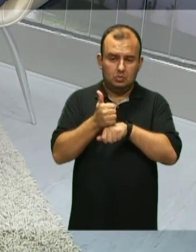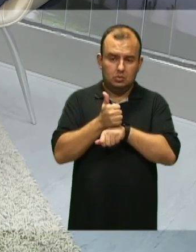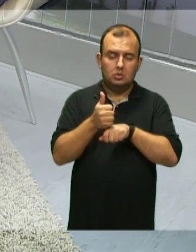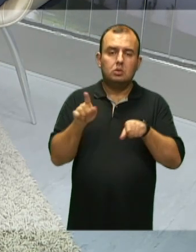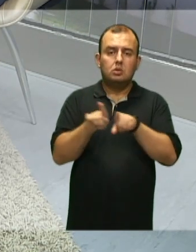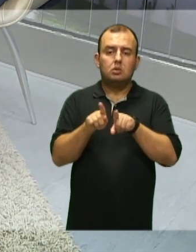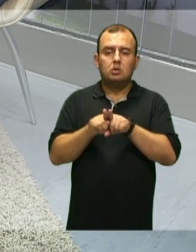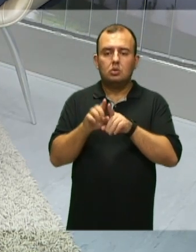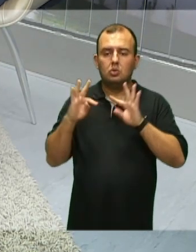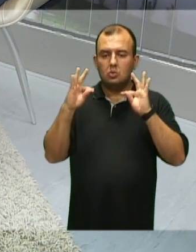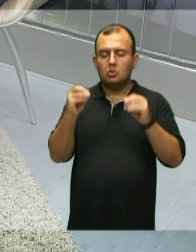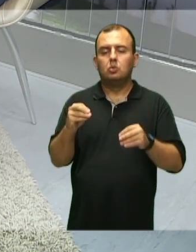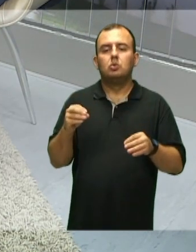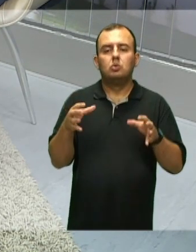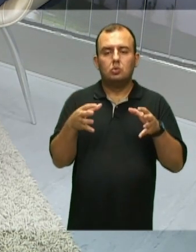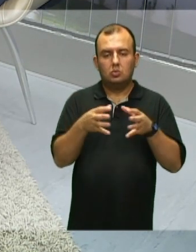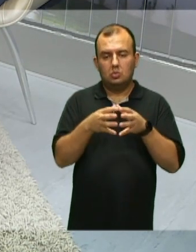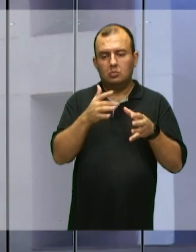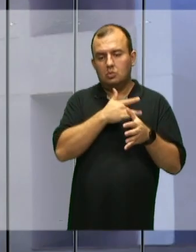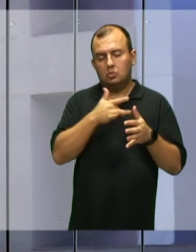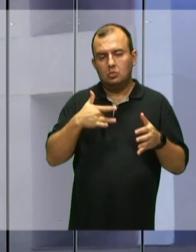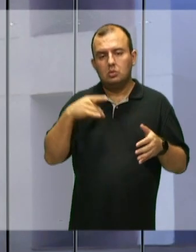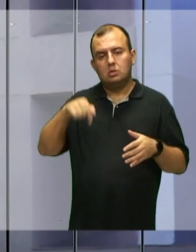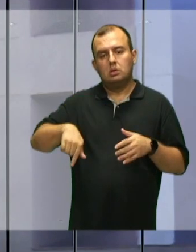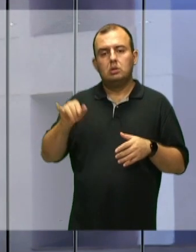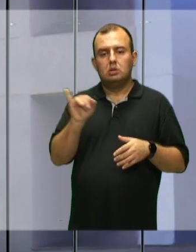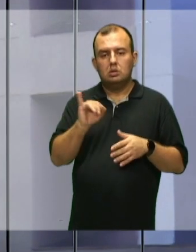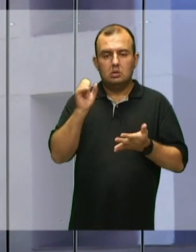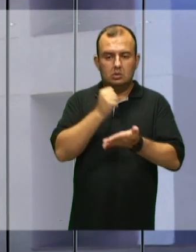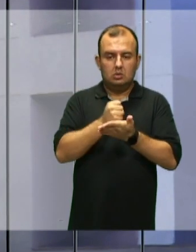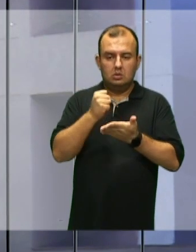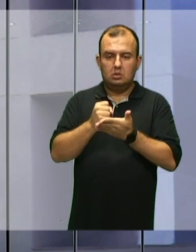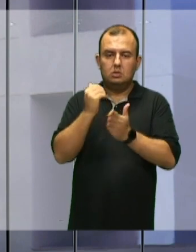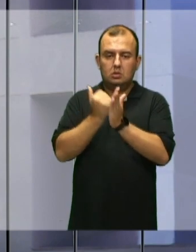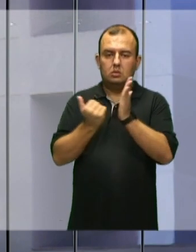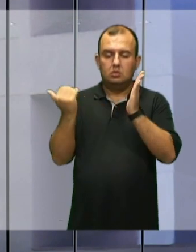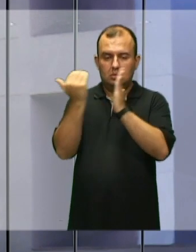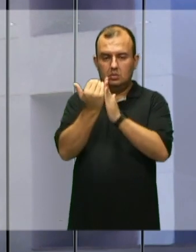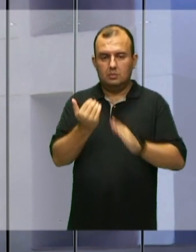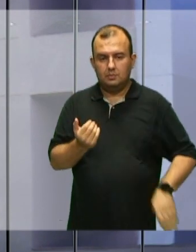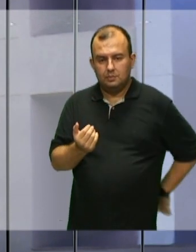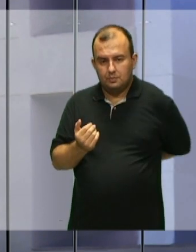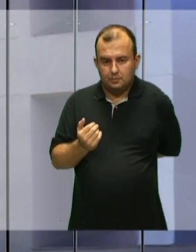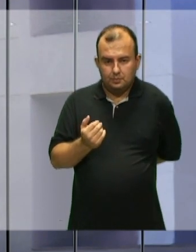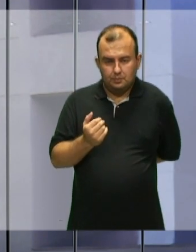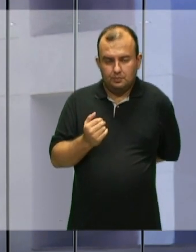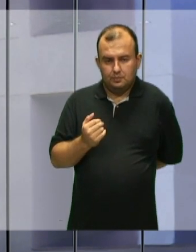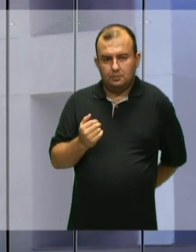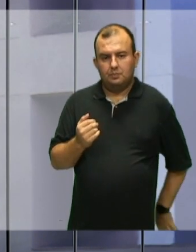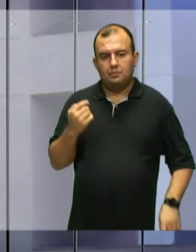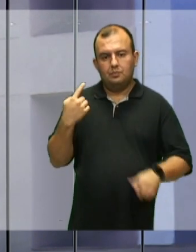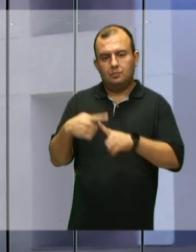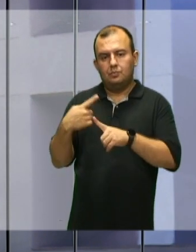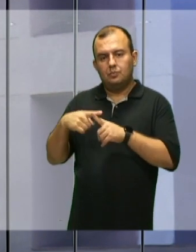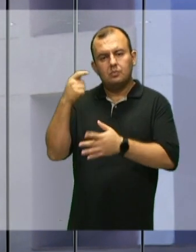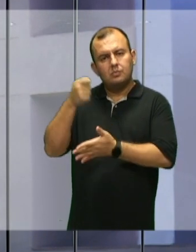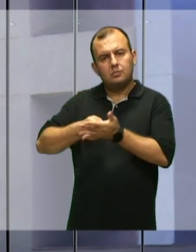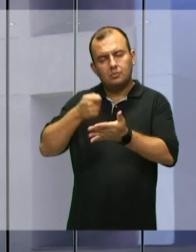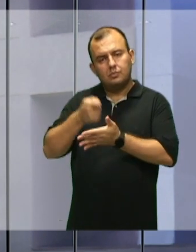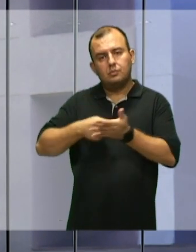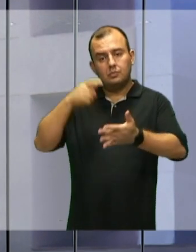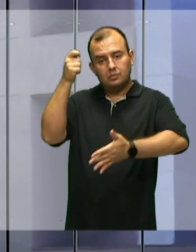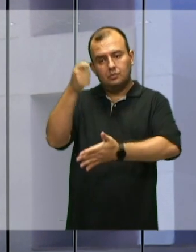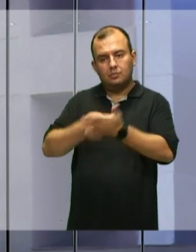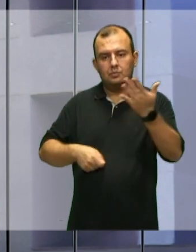e a rede toda de saúde aqui do municipo T Jaí que a gente precisa ter mais contratações e até por isso a gente lutou muito para que o concurso público aqui na cidade